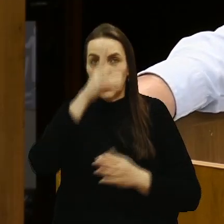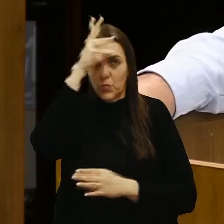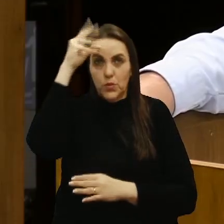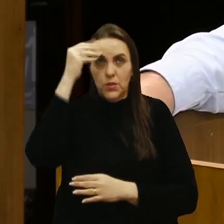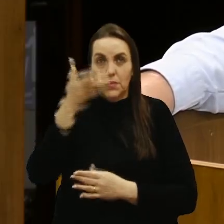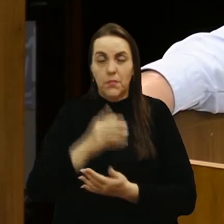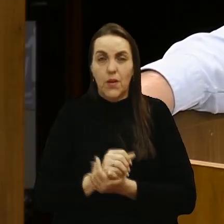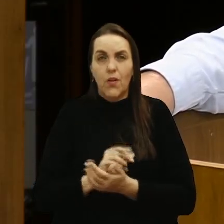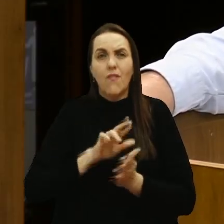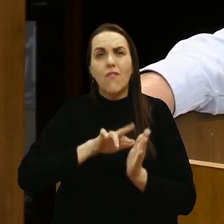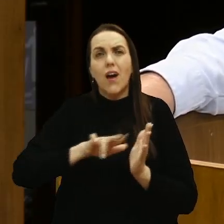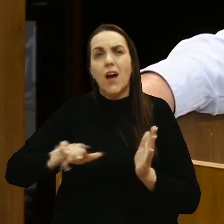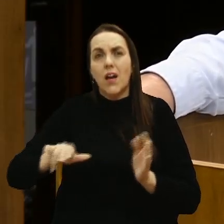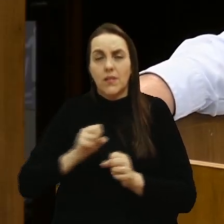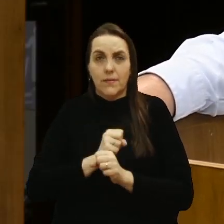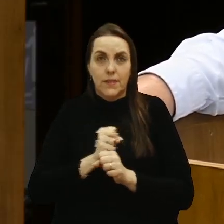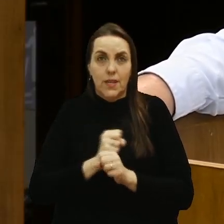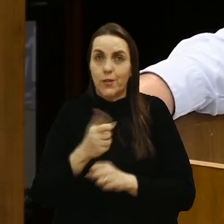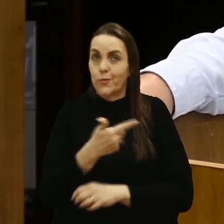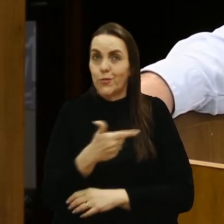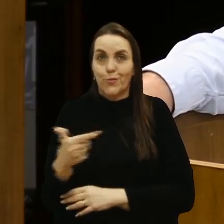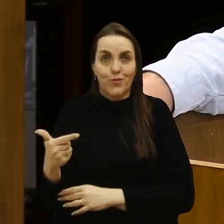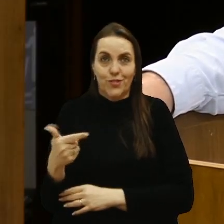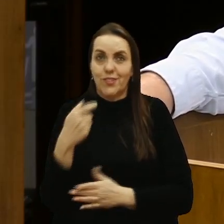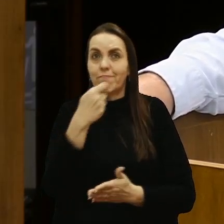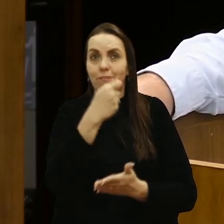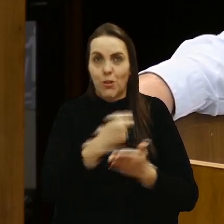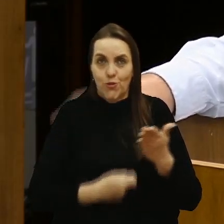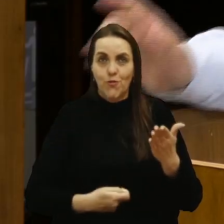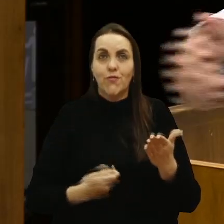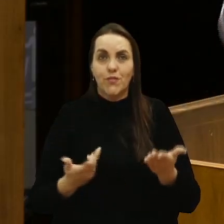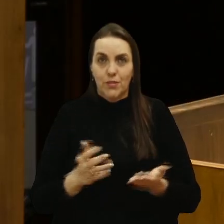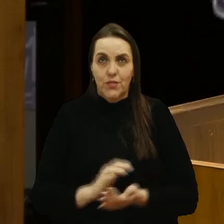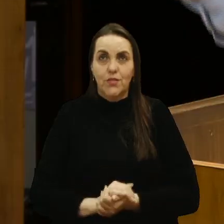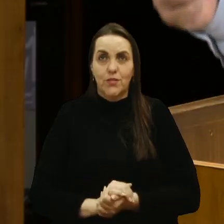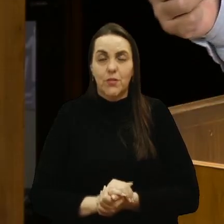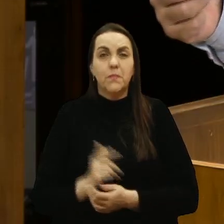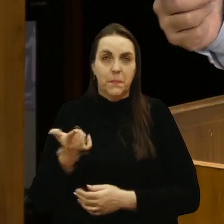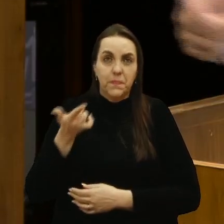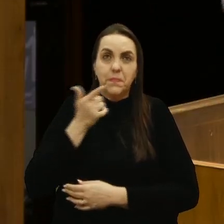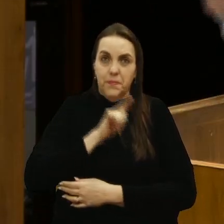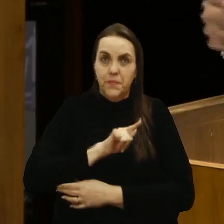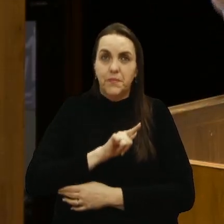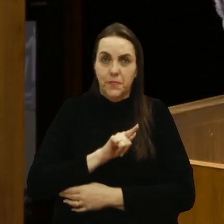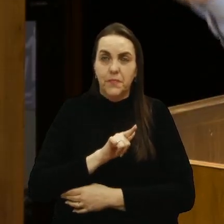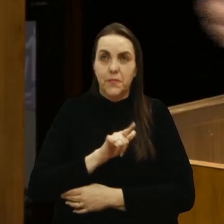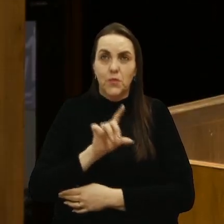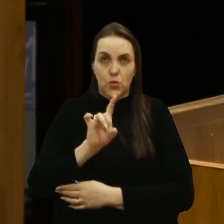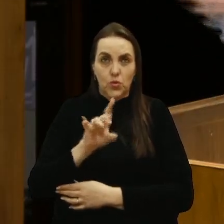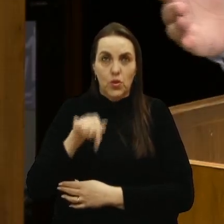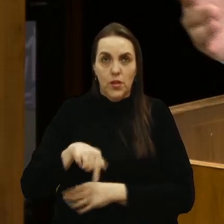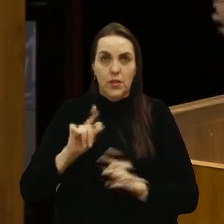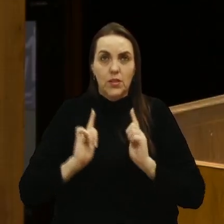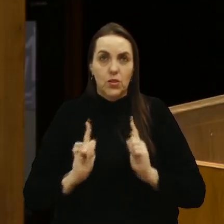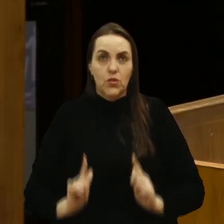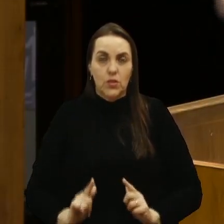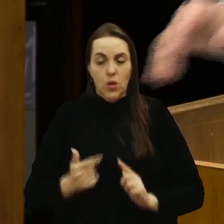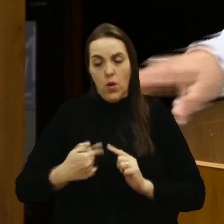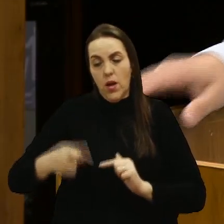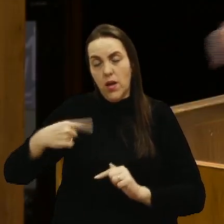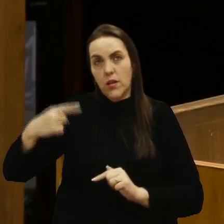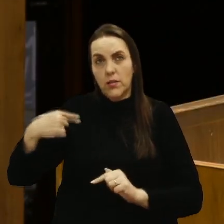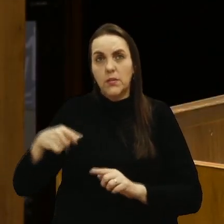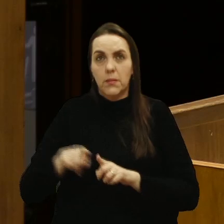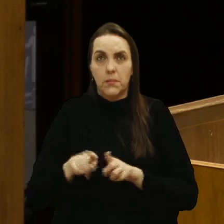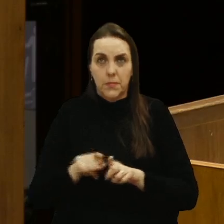municipal, há vários anos nessa casa não tínhamos concurso público municipal, uma conquista não só dessa gestão, mas de outras gestões. Cito